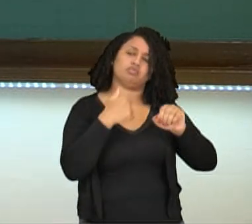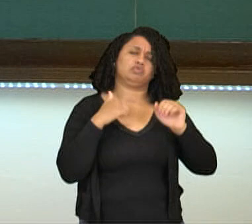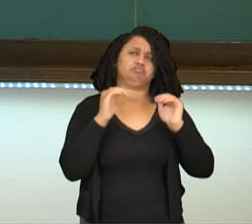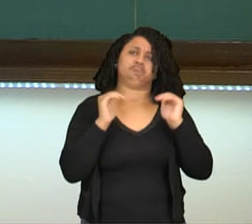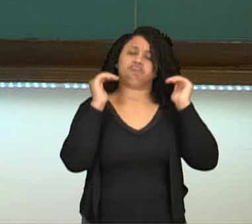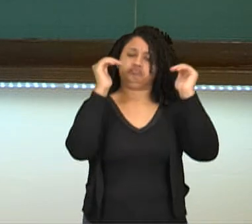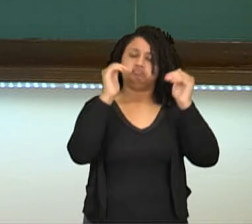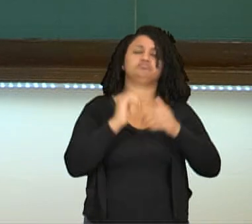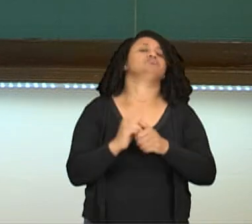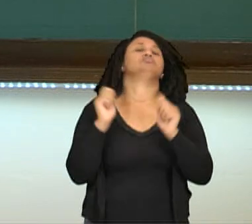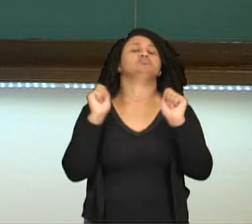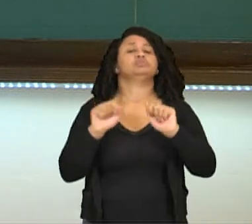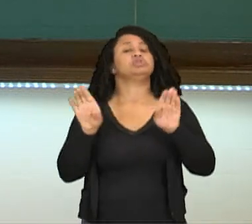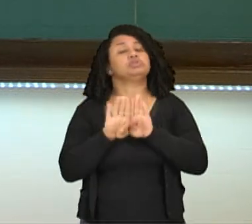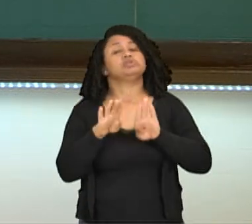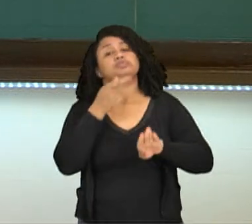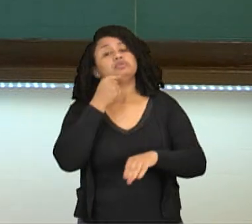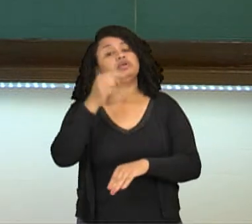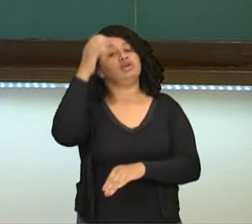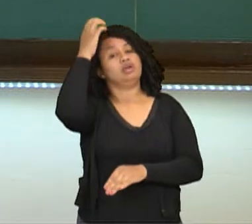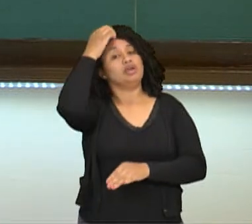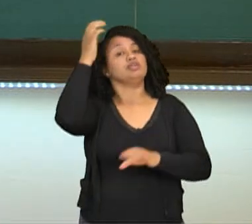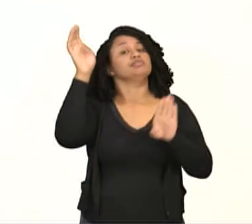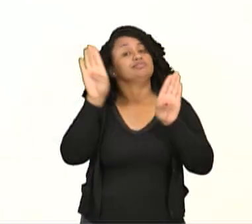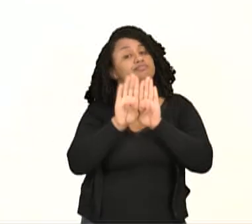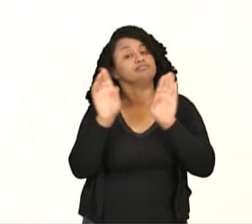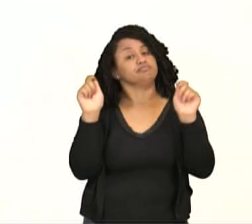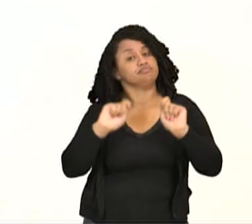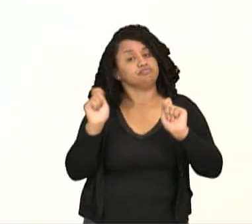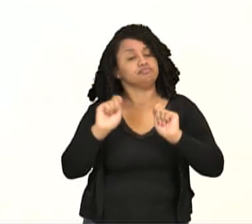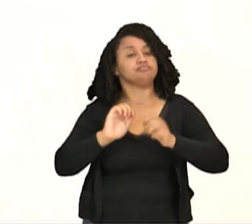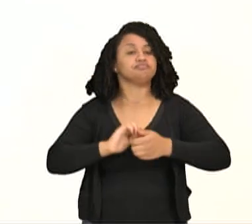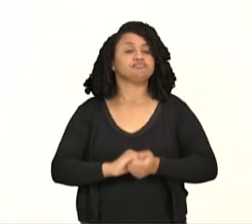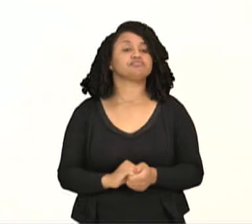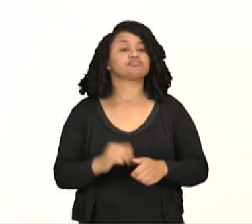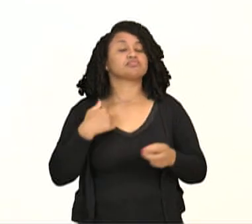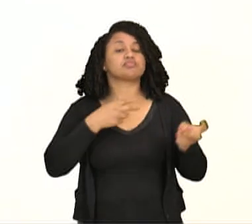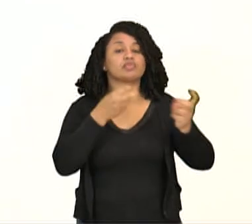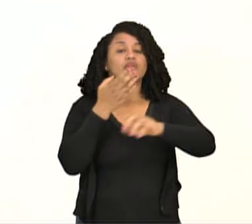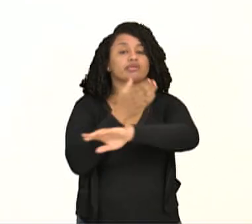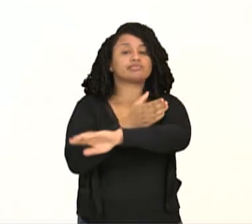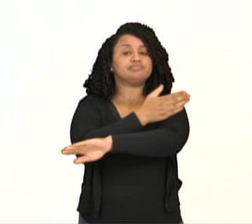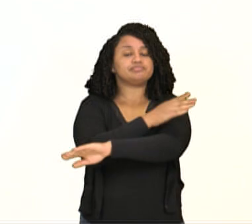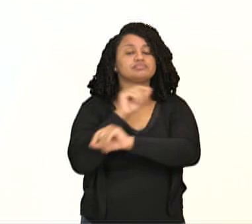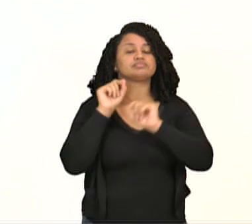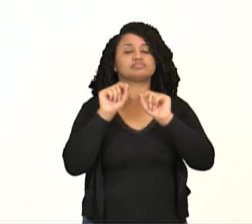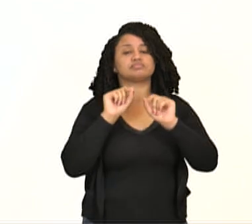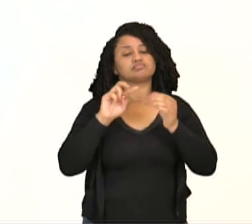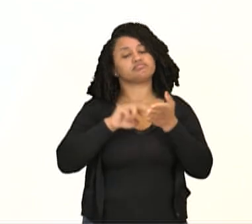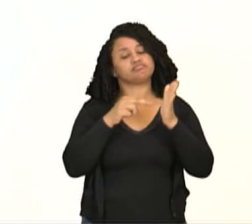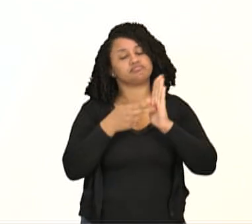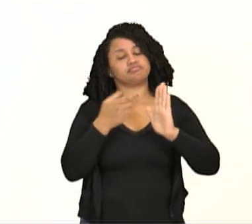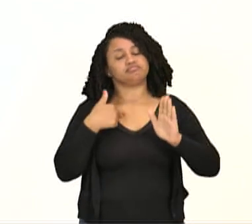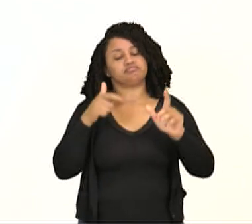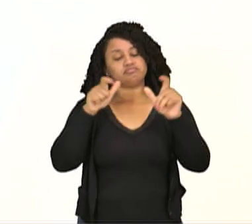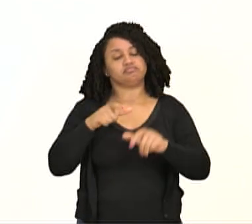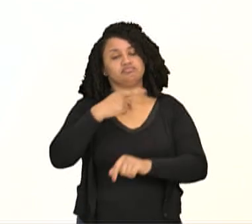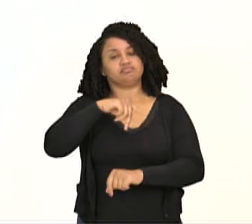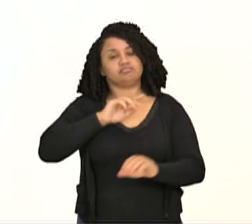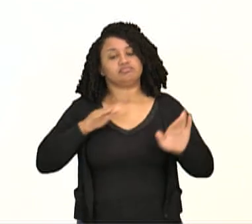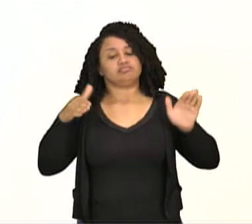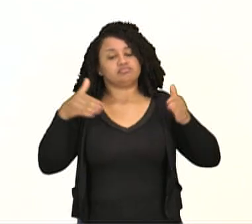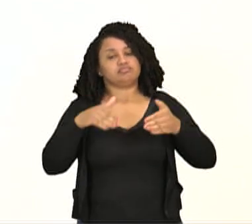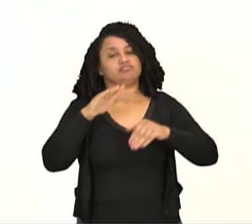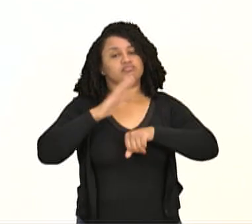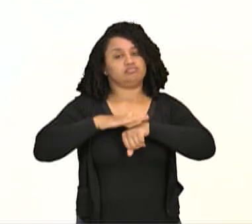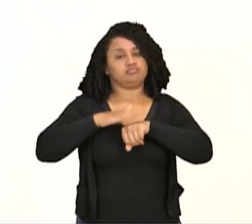nobreza, poderiam ser os reis também. Olha só, a gente vai ver então que na Idade Média o sentido de nacionalidade, né, ele